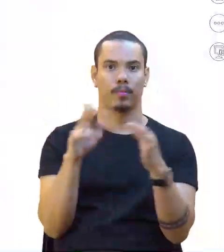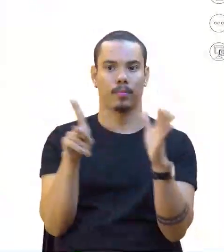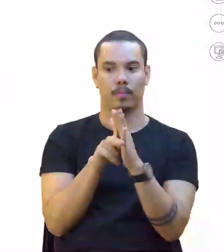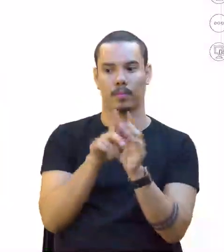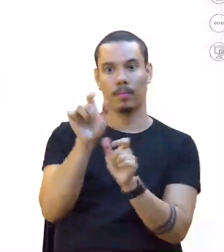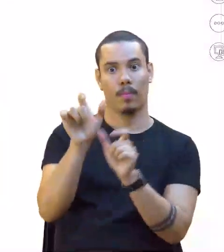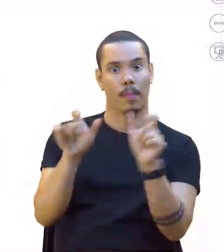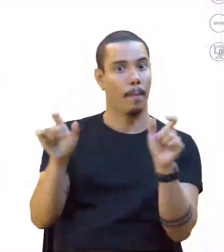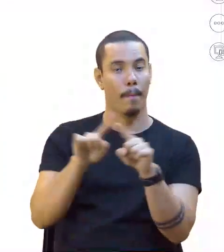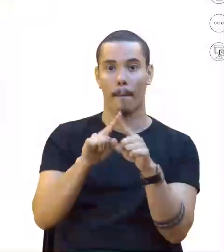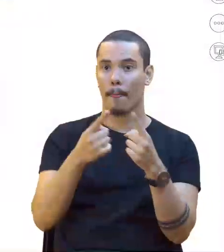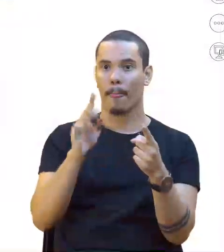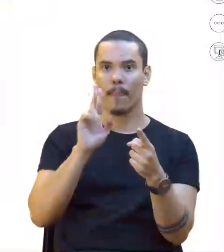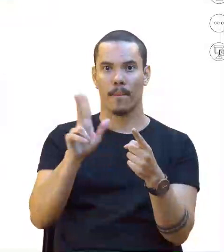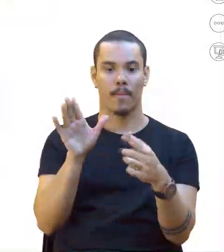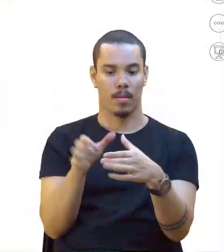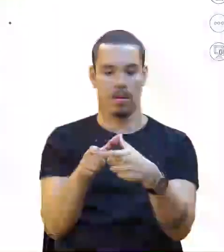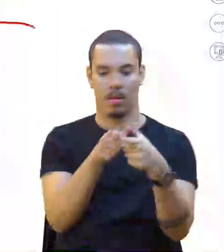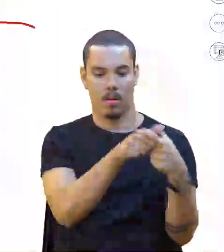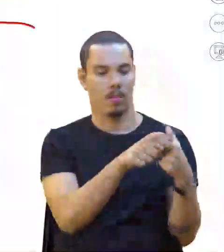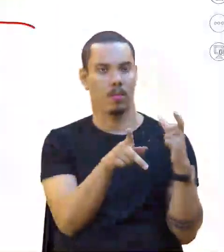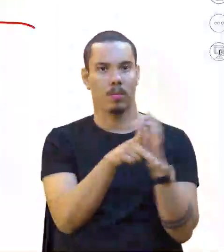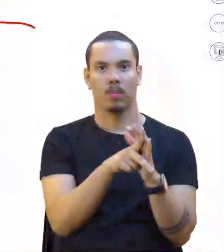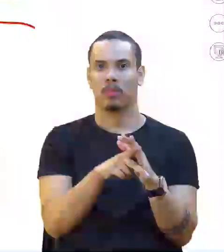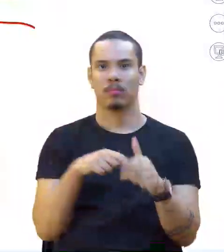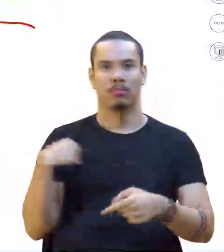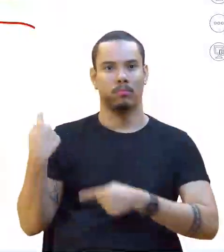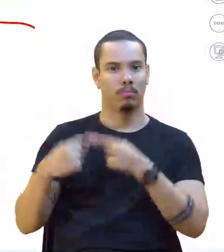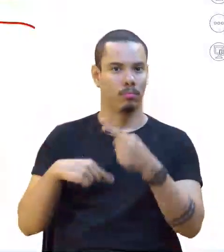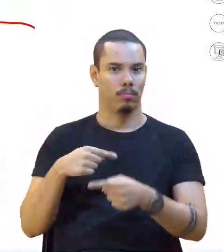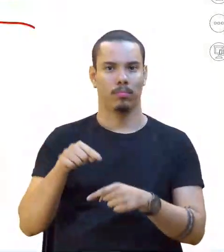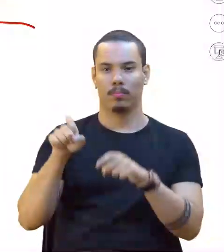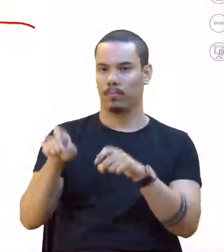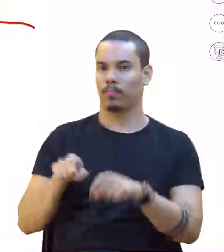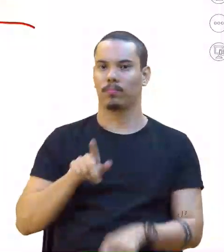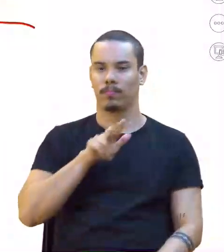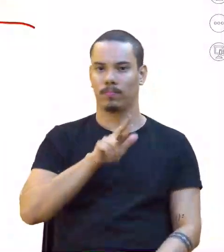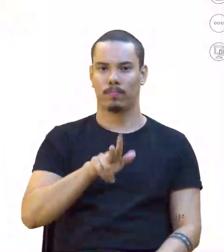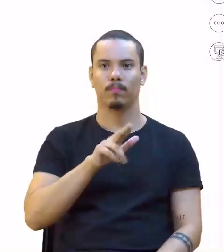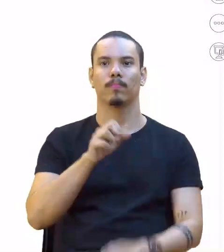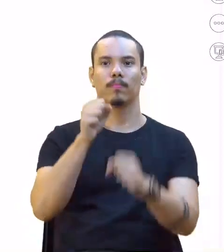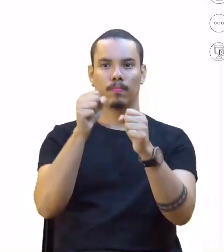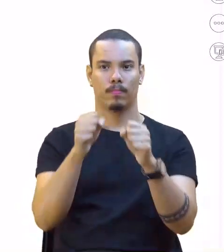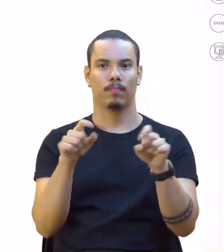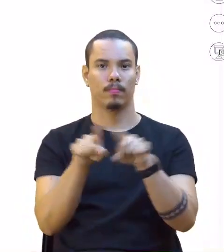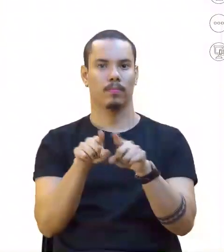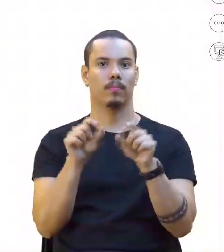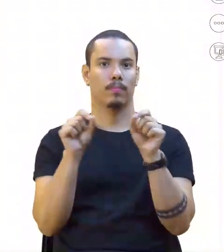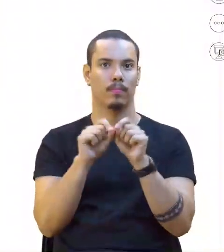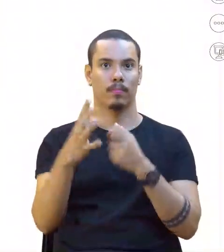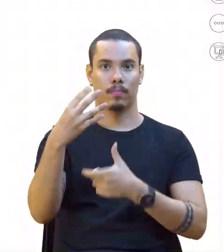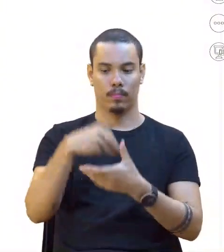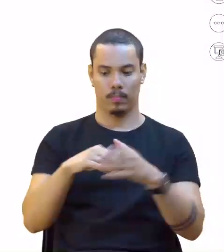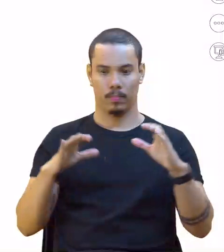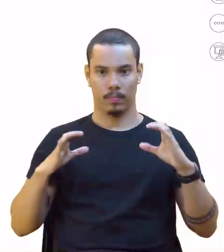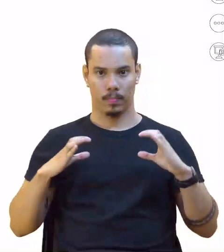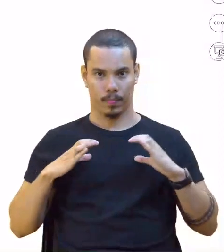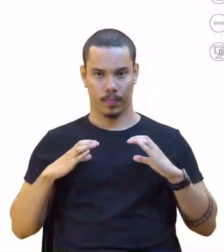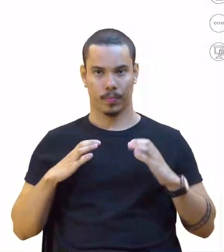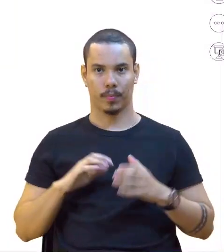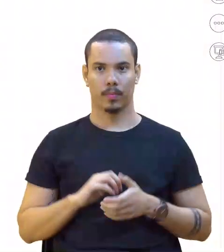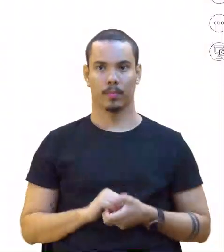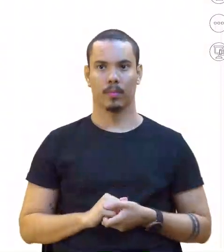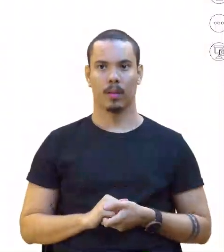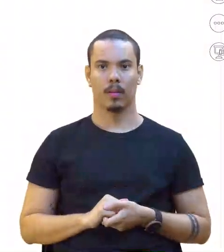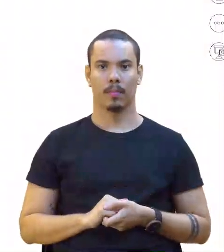Mas não se restringe ao que é tradicionalmente produzido no meio rural. Pode ser feito também na cidade. Então, inclui